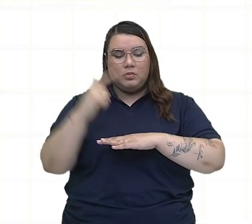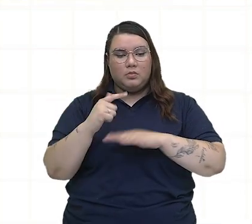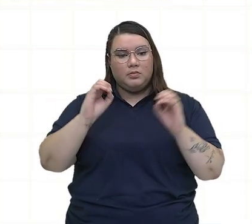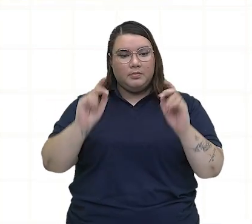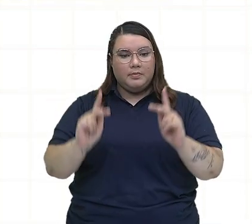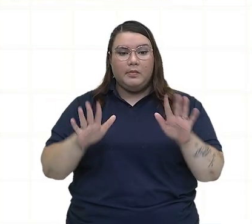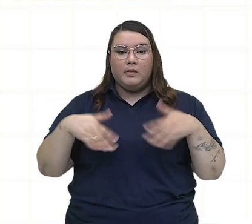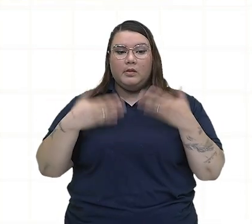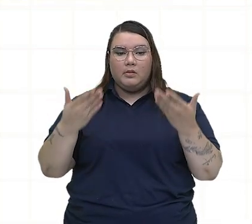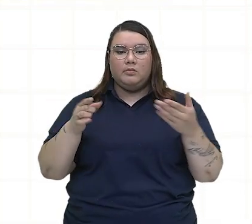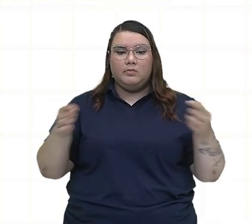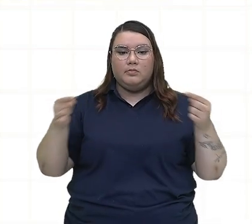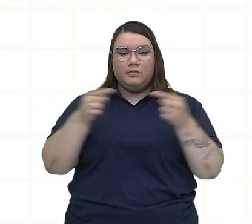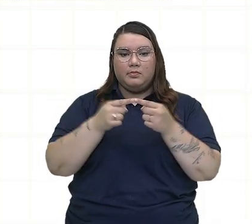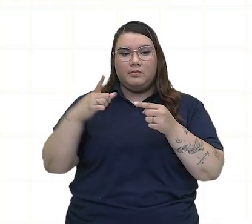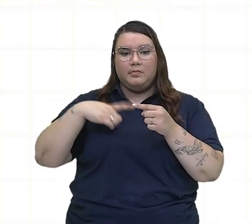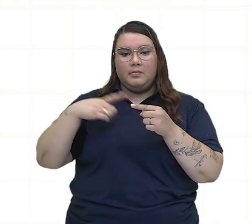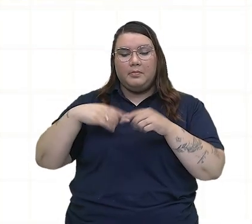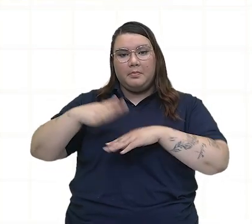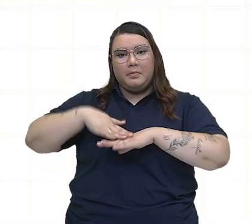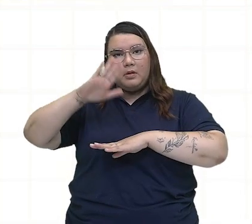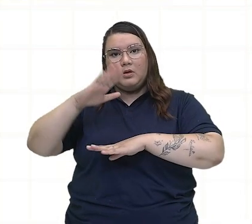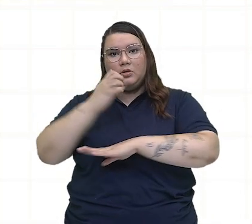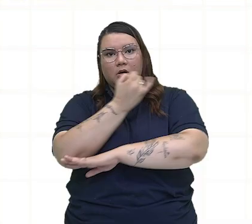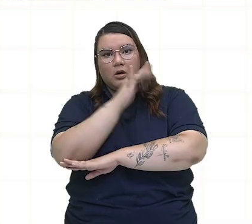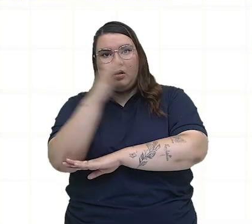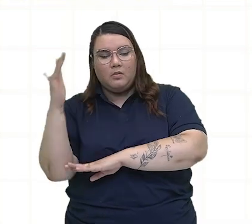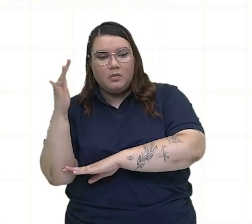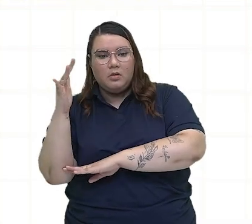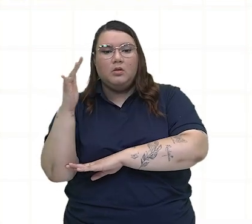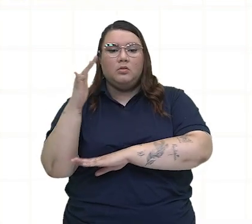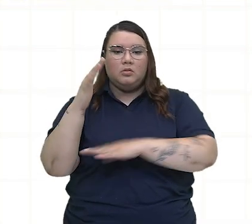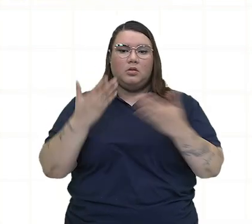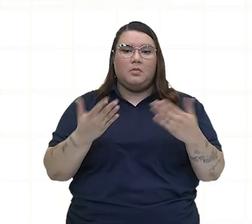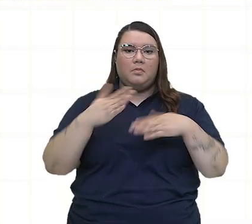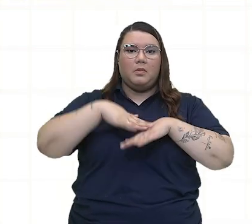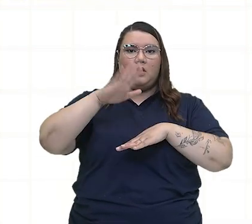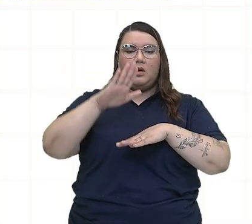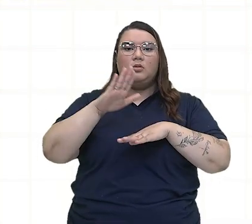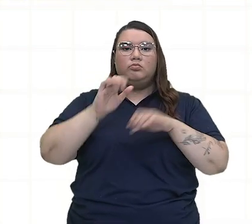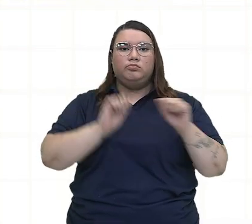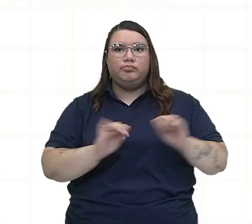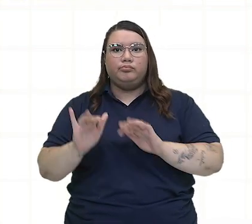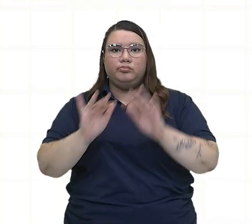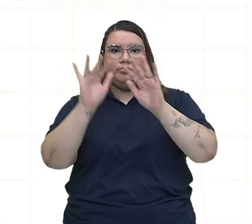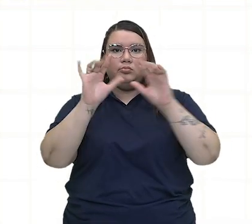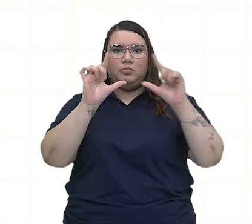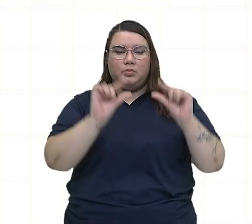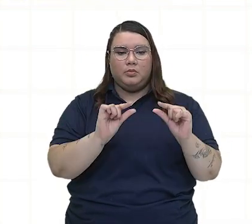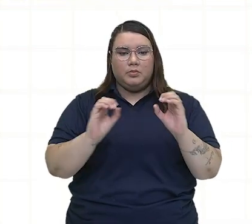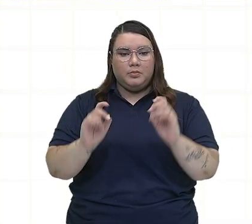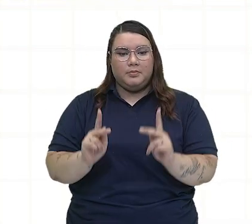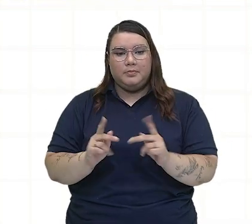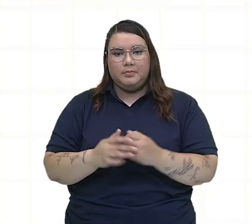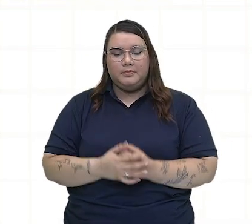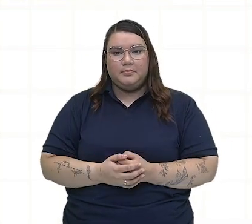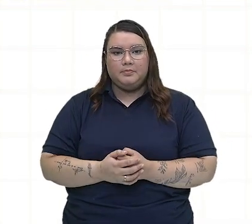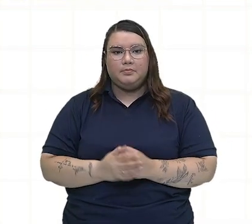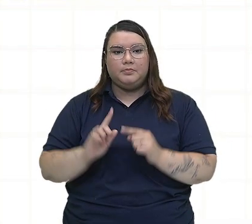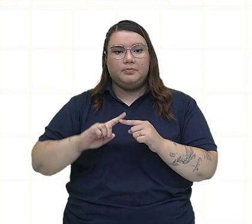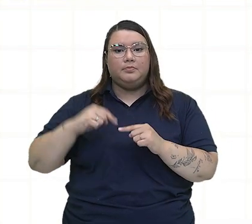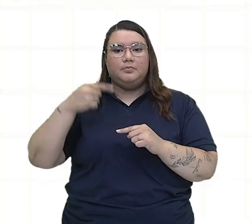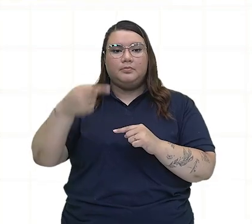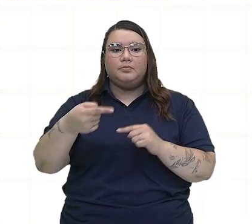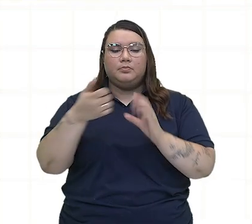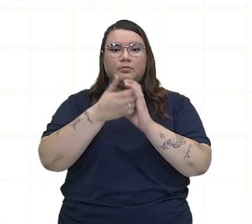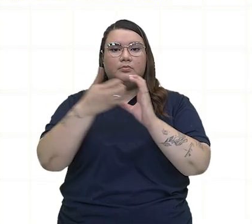quanto maior tiver a presença dessa cobertura vegetal, mais umidade e uma temperatura menor, ok? Os